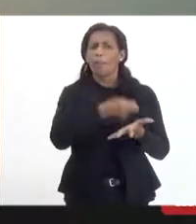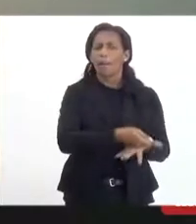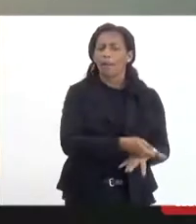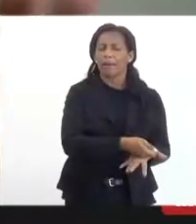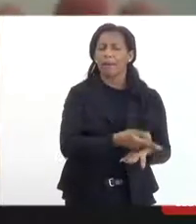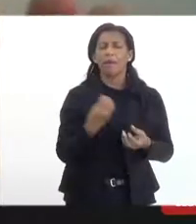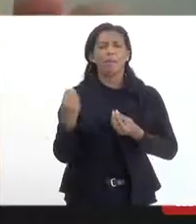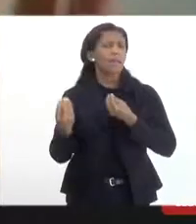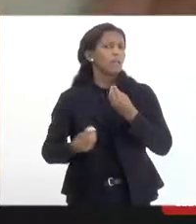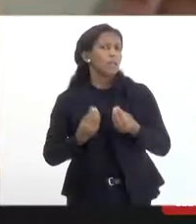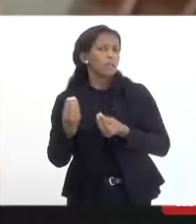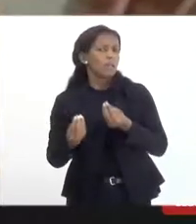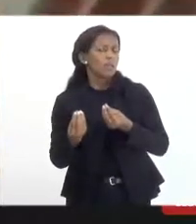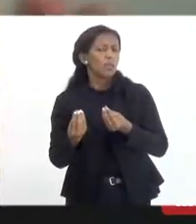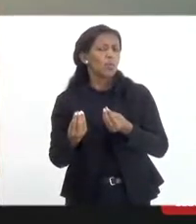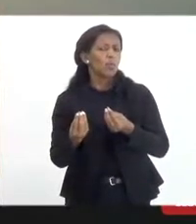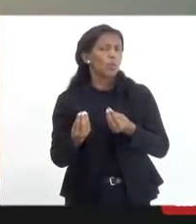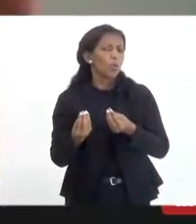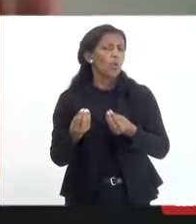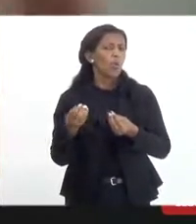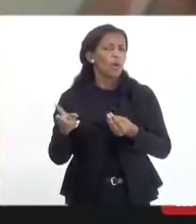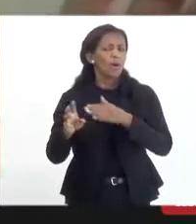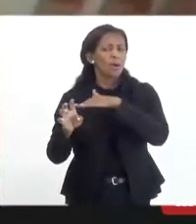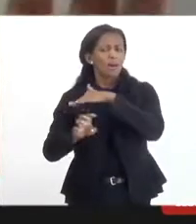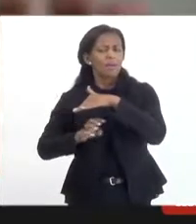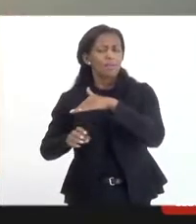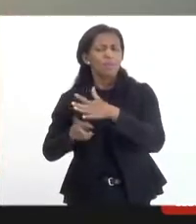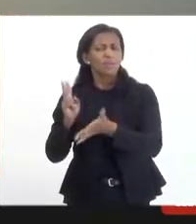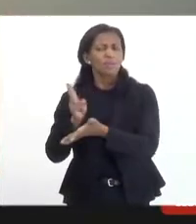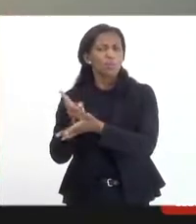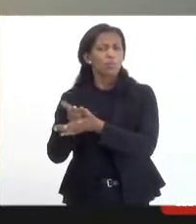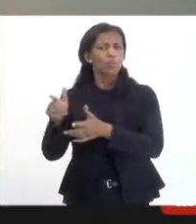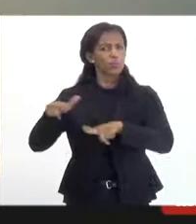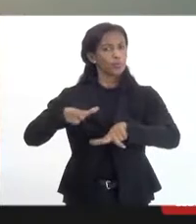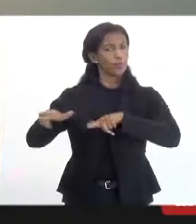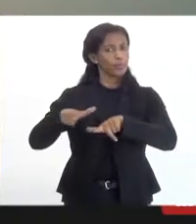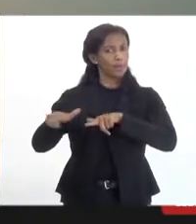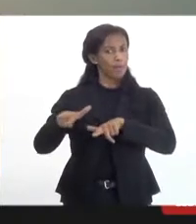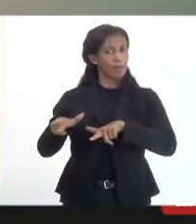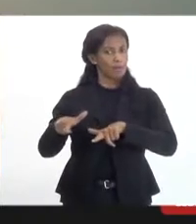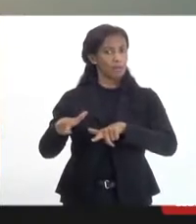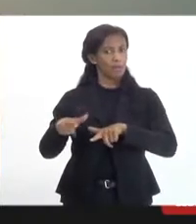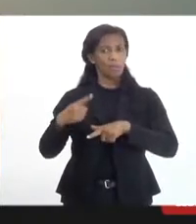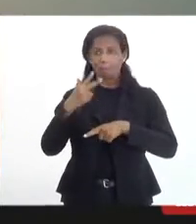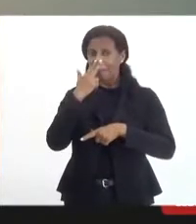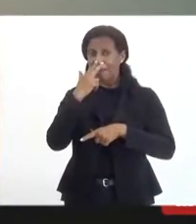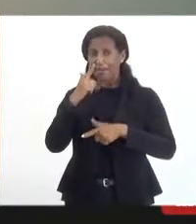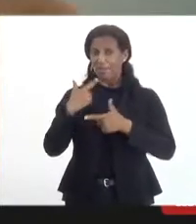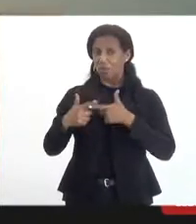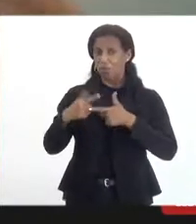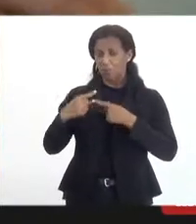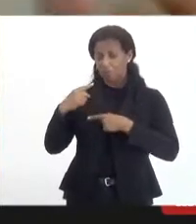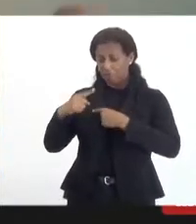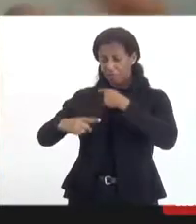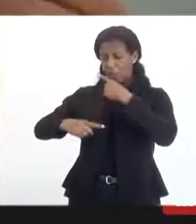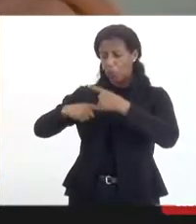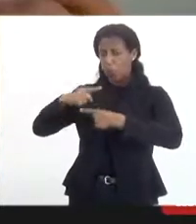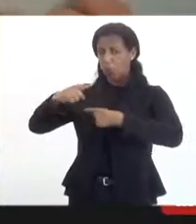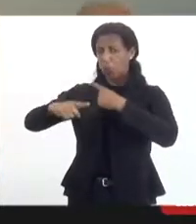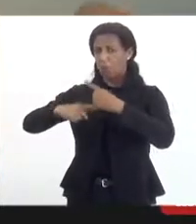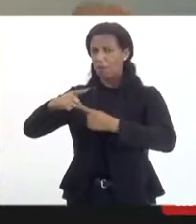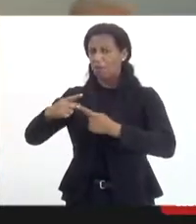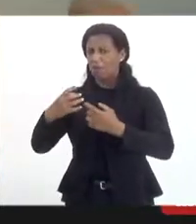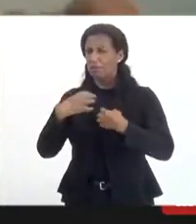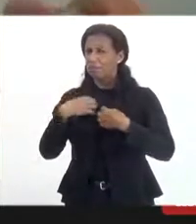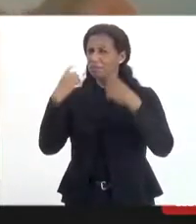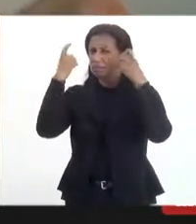que é pouco provável de ser retornado, mas a empresa parou de operar, né, aquilo não está se tornando uma bola de neve. Então, eu vejo assim com preocupação isso.